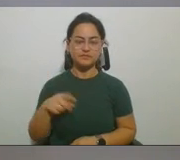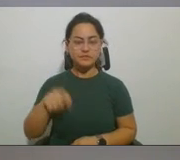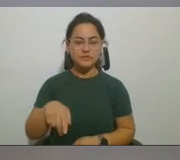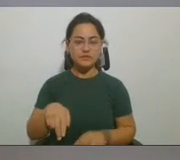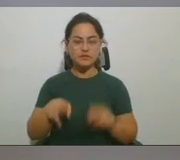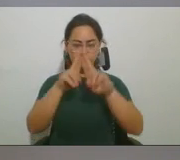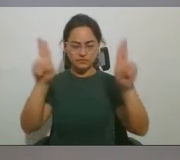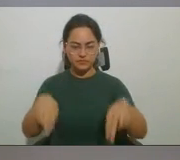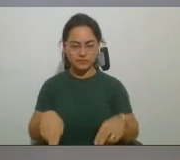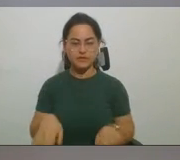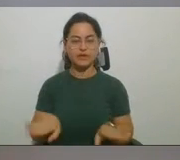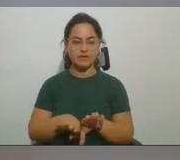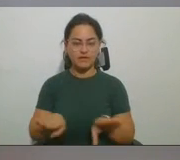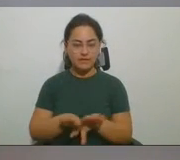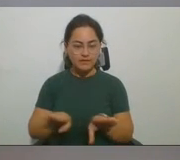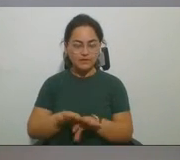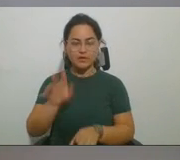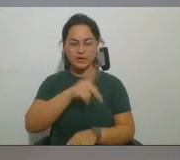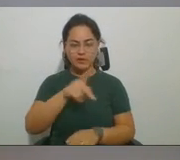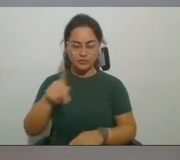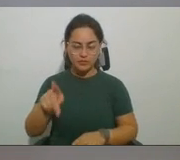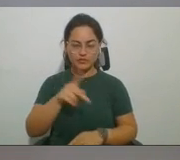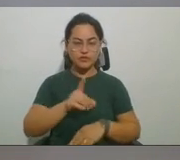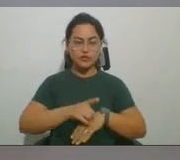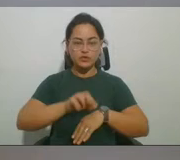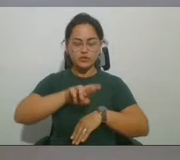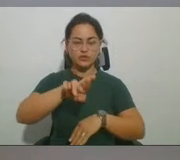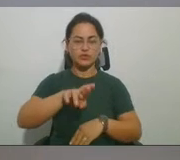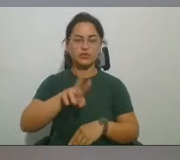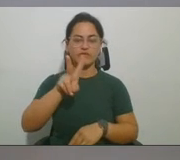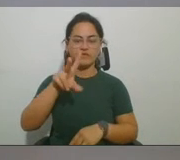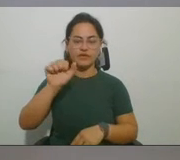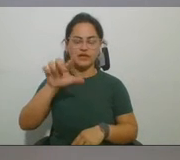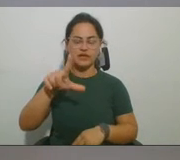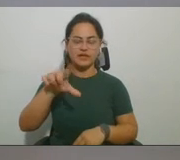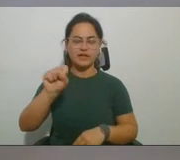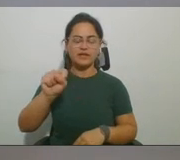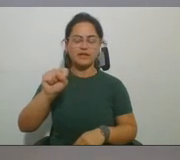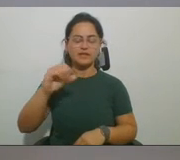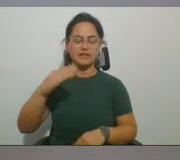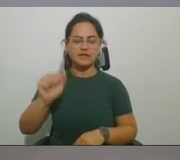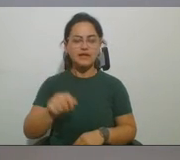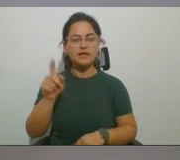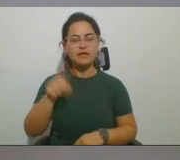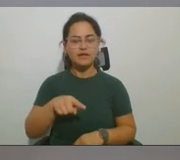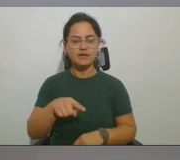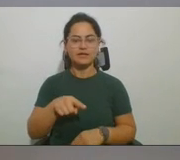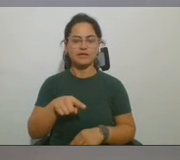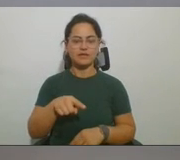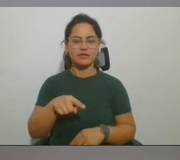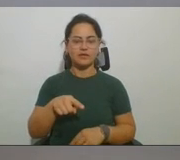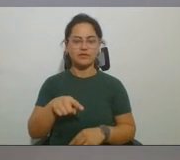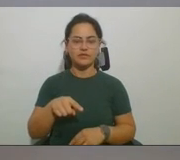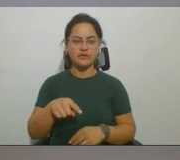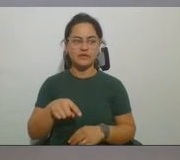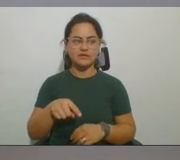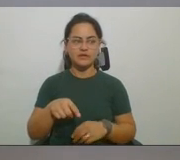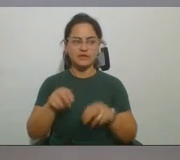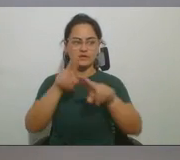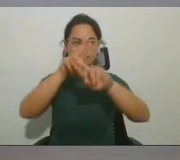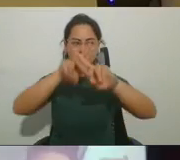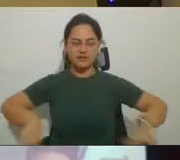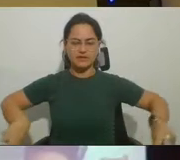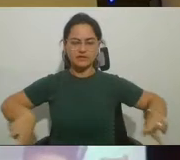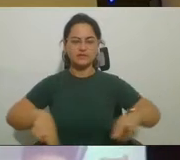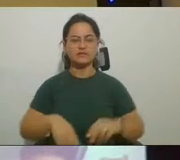da professora doutora Valesca Narras Guimarães, da Universidade Federal de Santa Catarina, e também pela professora